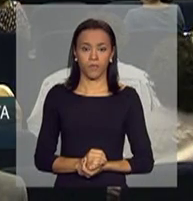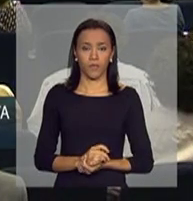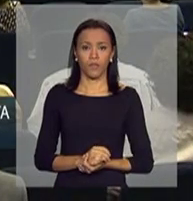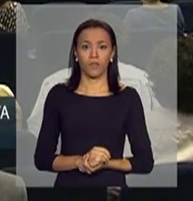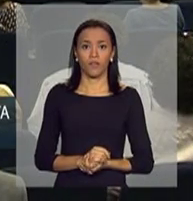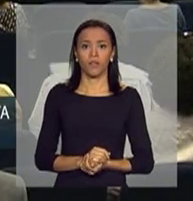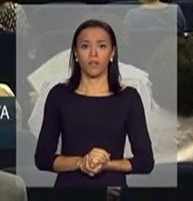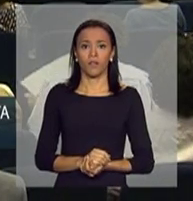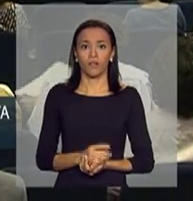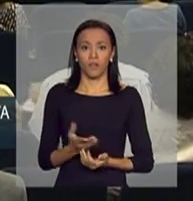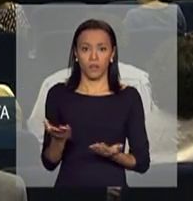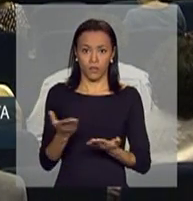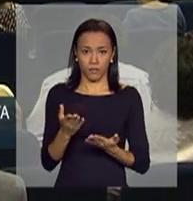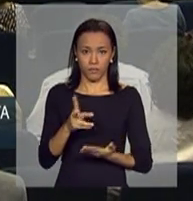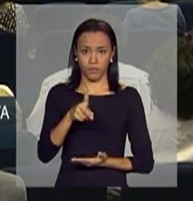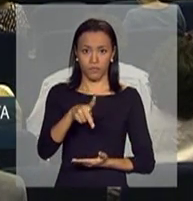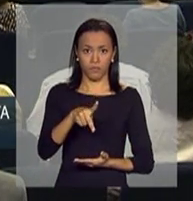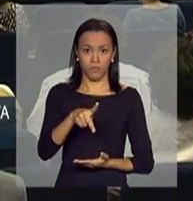Obrigado, Pablo Sérgio.